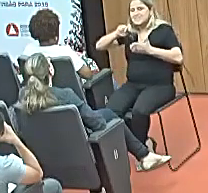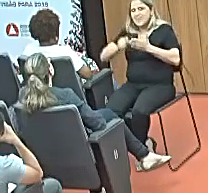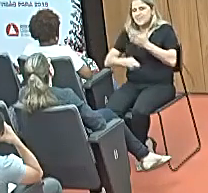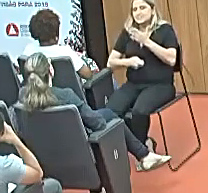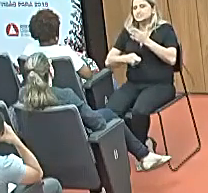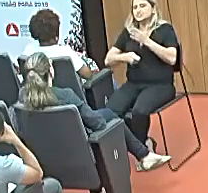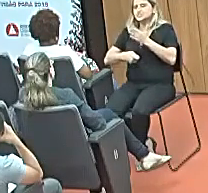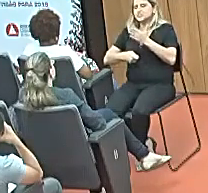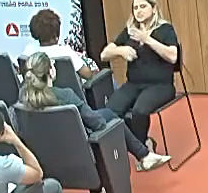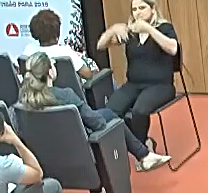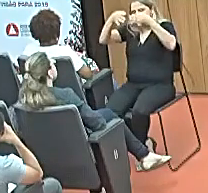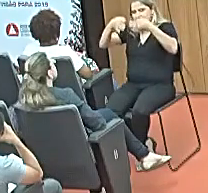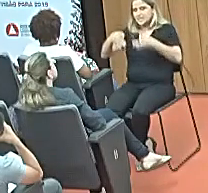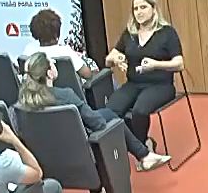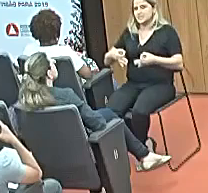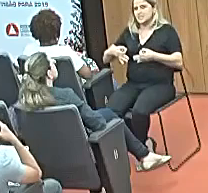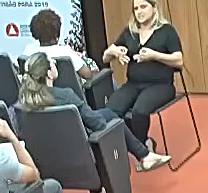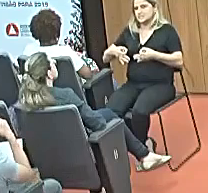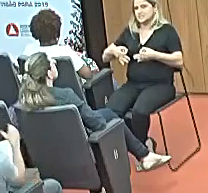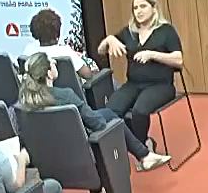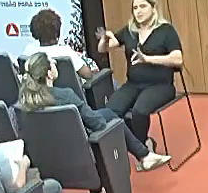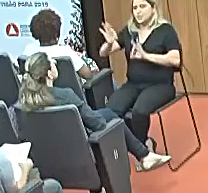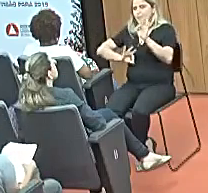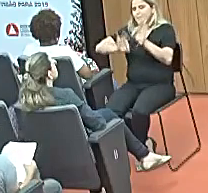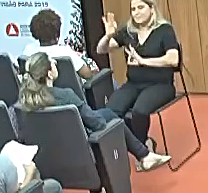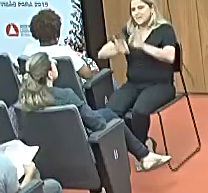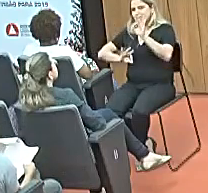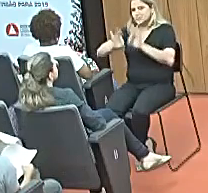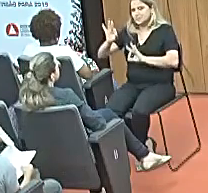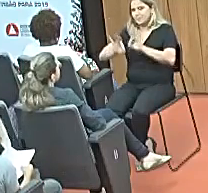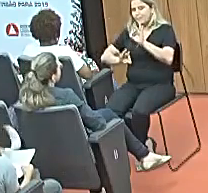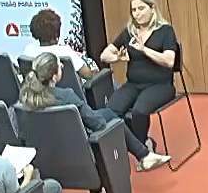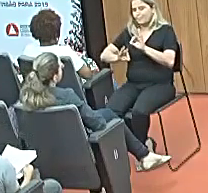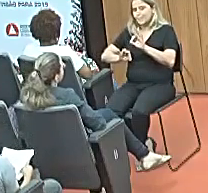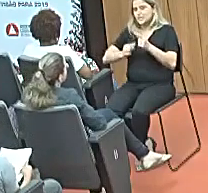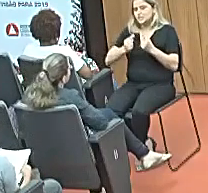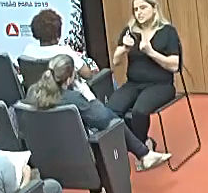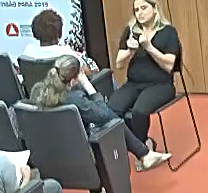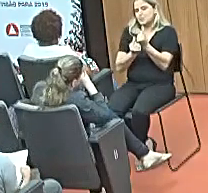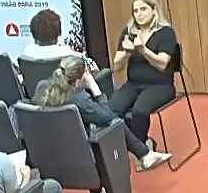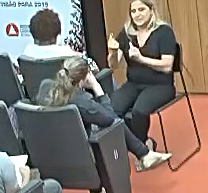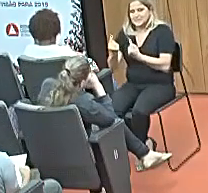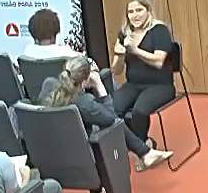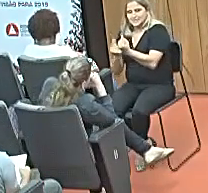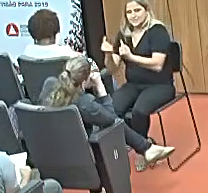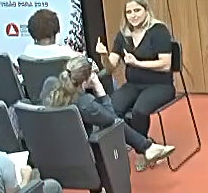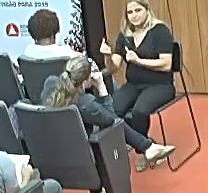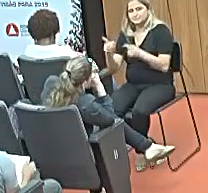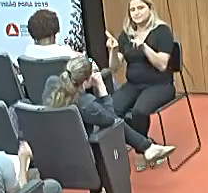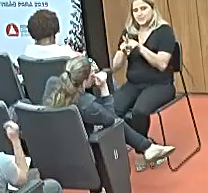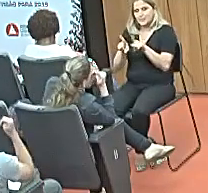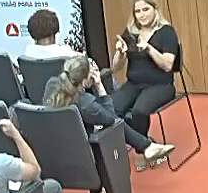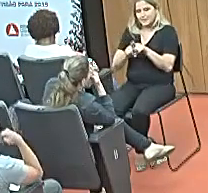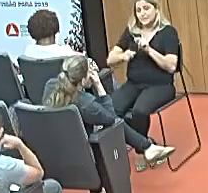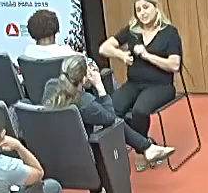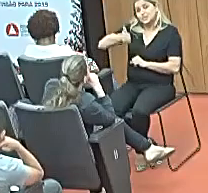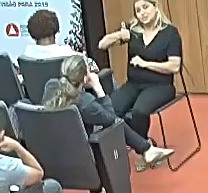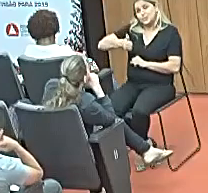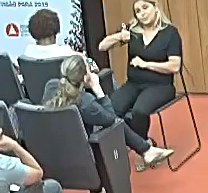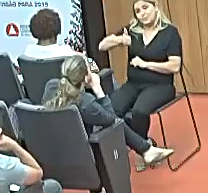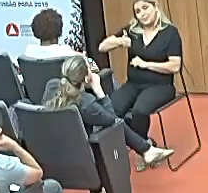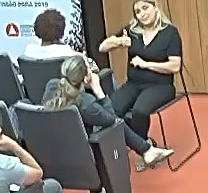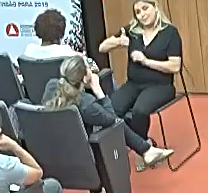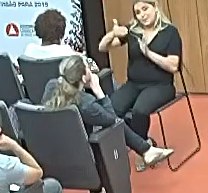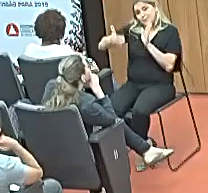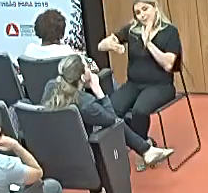do plano e metropolitano de mobilidade urbana no primeiro semestre de